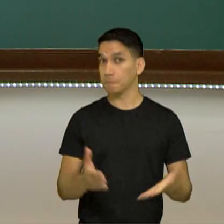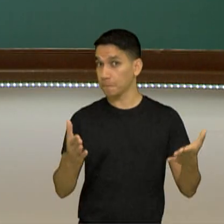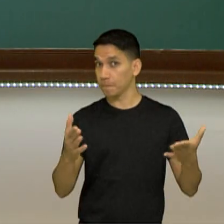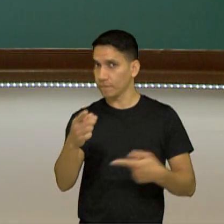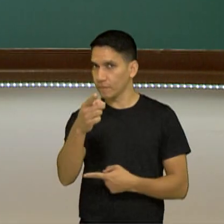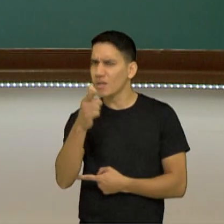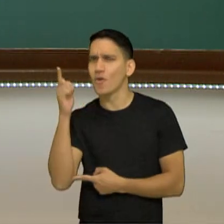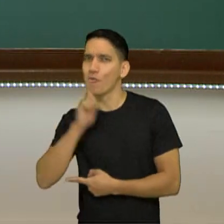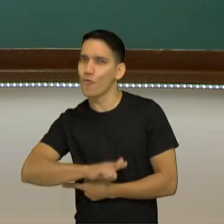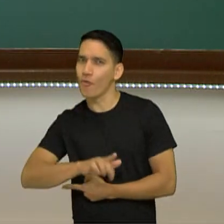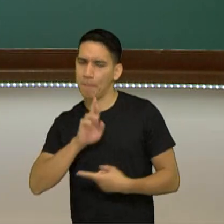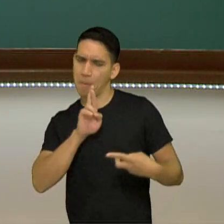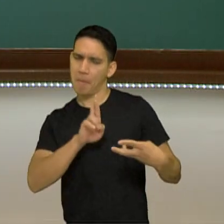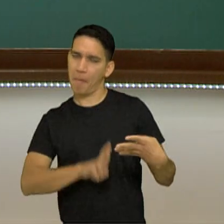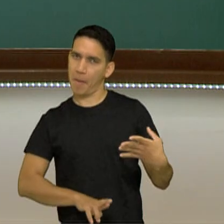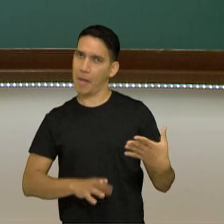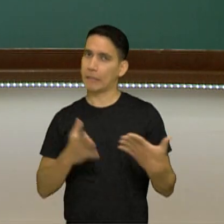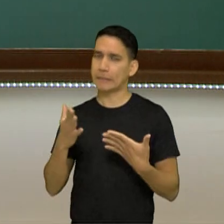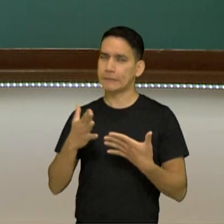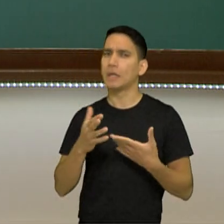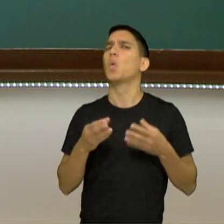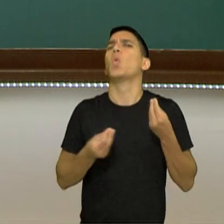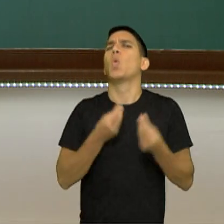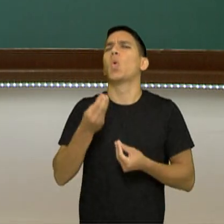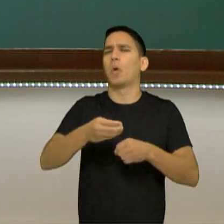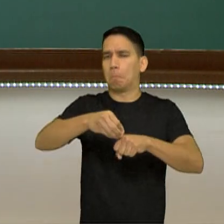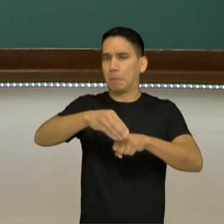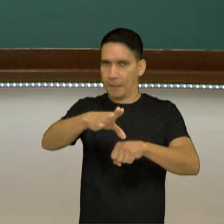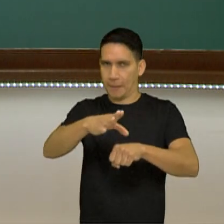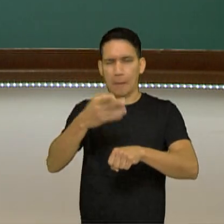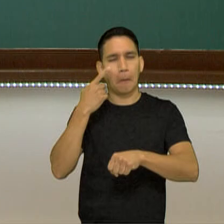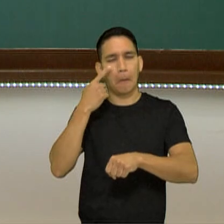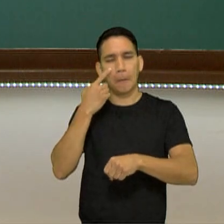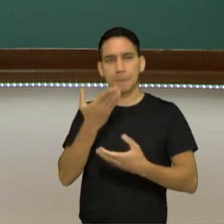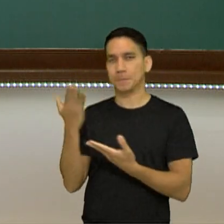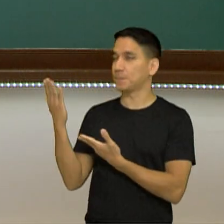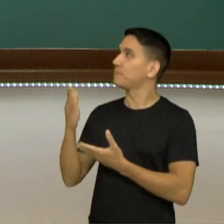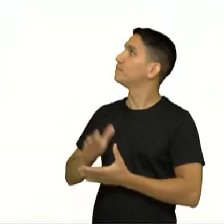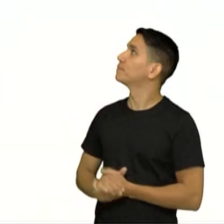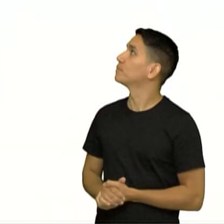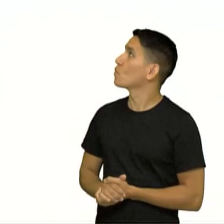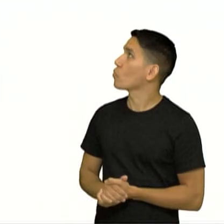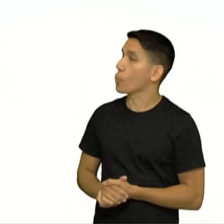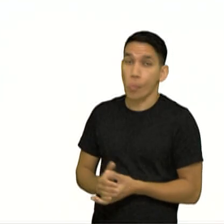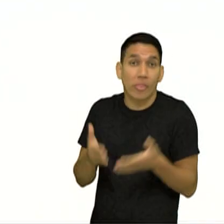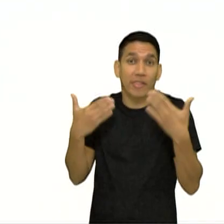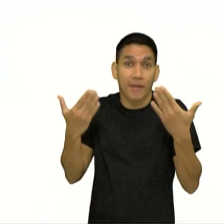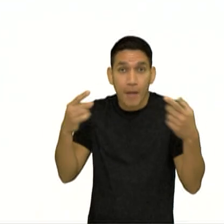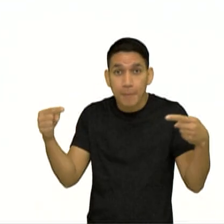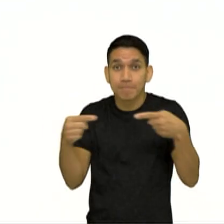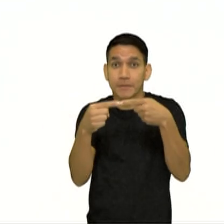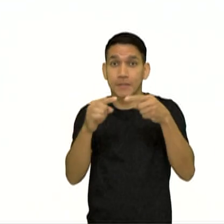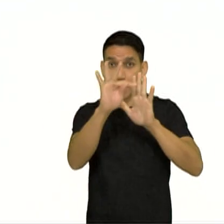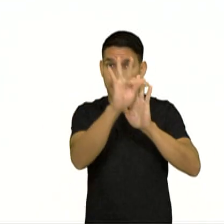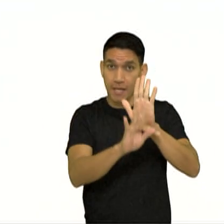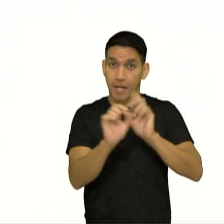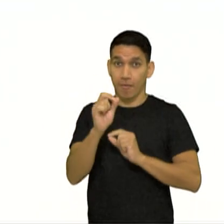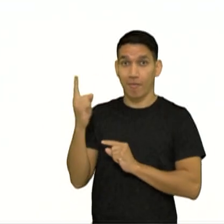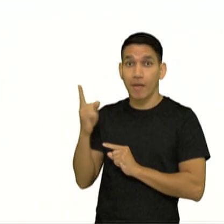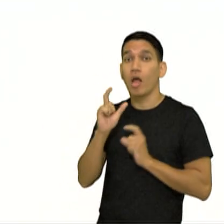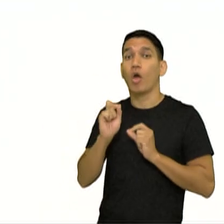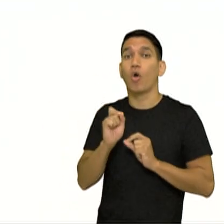E aí, pessoal, conseguiram resolver? Vamos ver a resposta que o professor preparou para vocês. Então, com base nesse trecho,